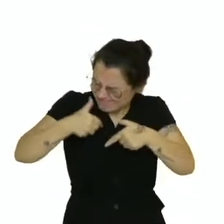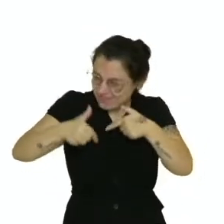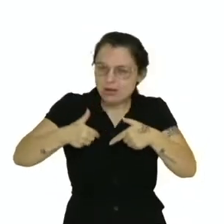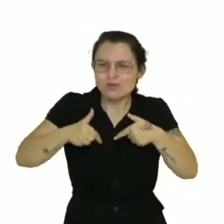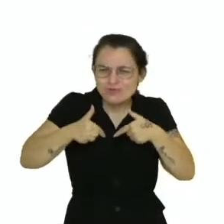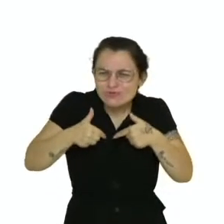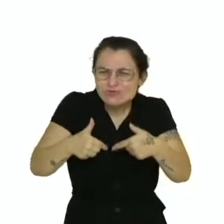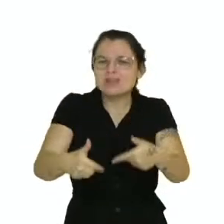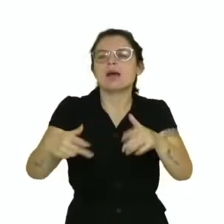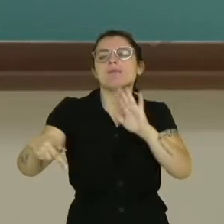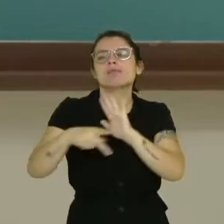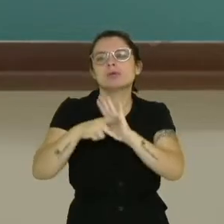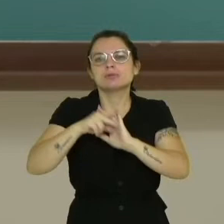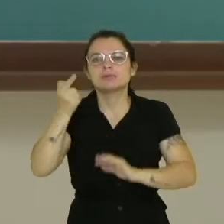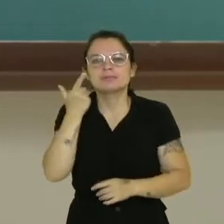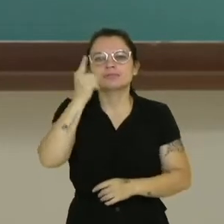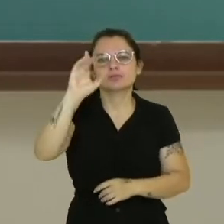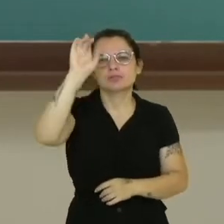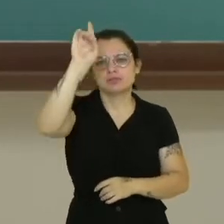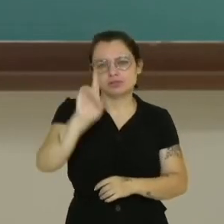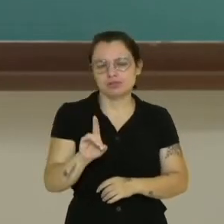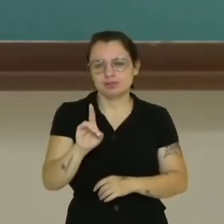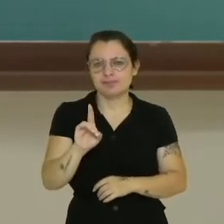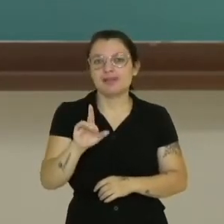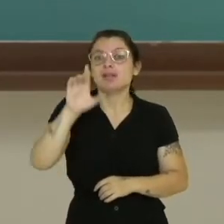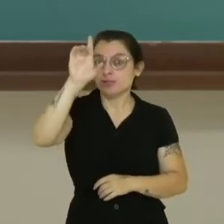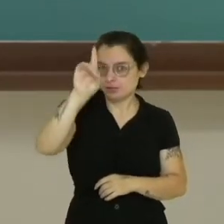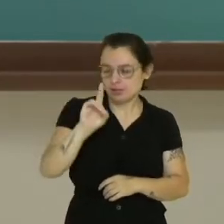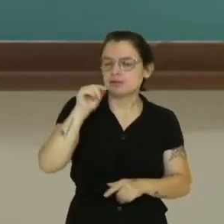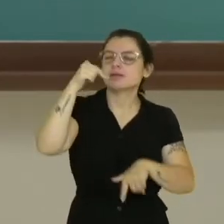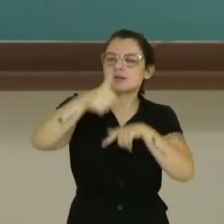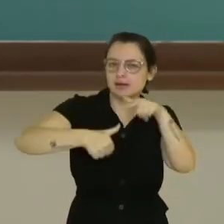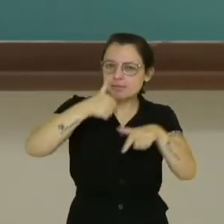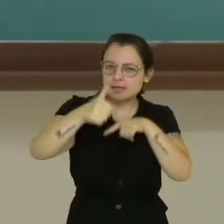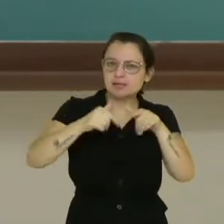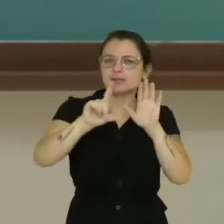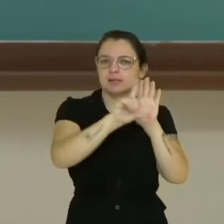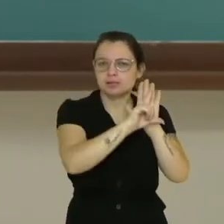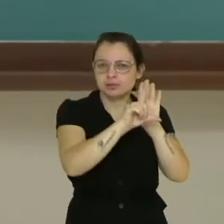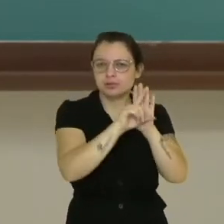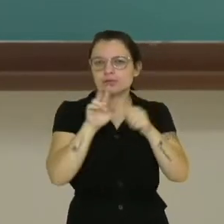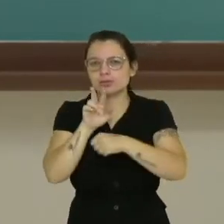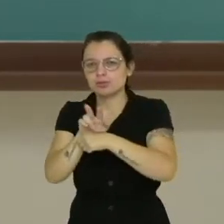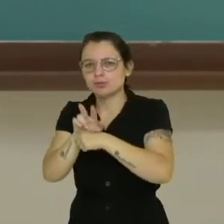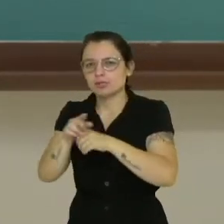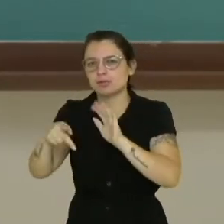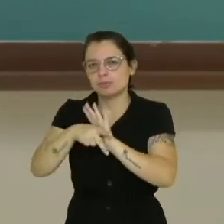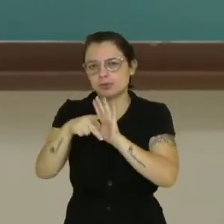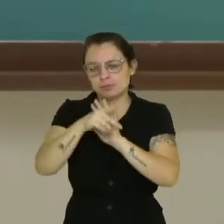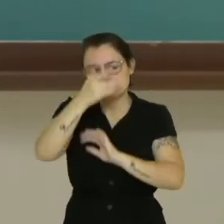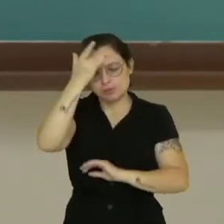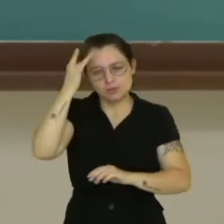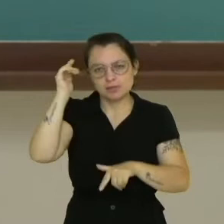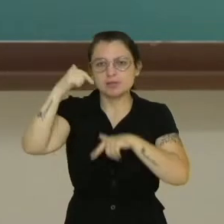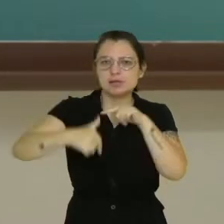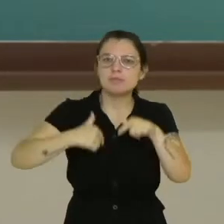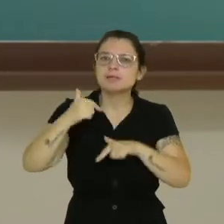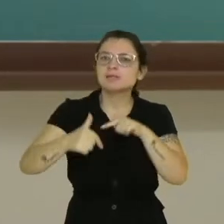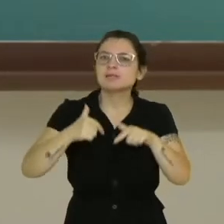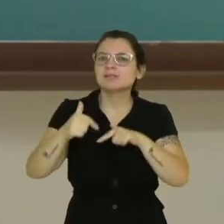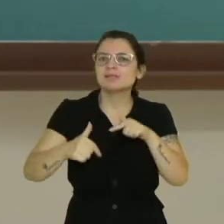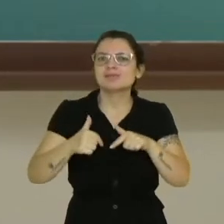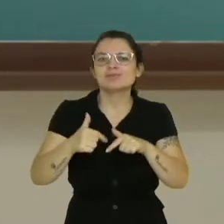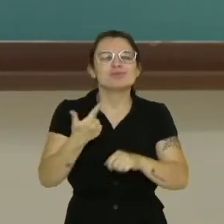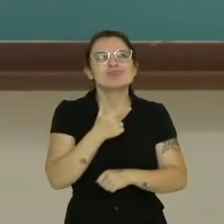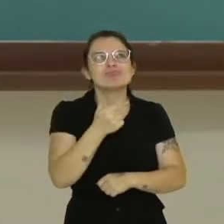melhores condições. A existência de direitos trabalhistas, de toda uma legislação que protege os trabalhadores e regula o seu trabalho, ela não veio